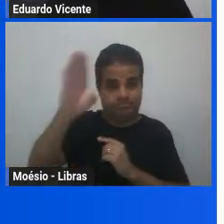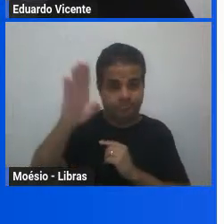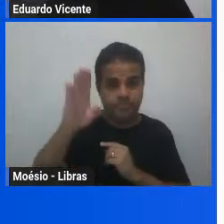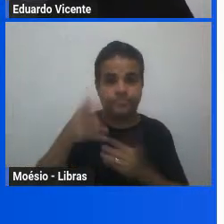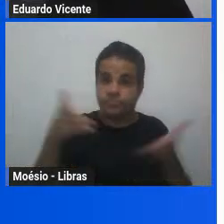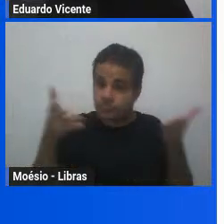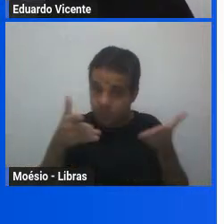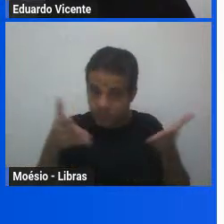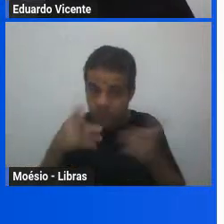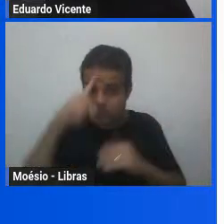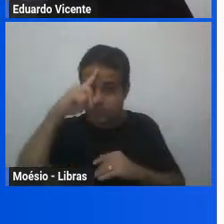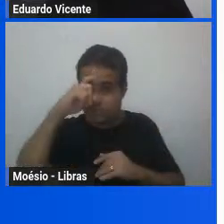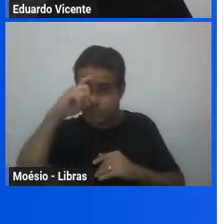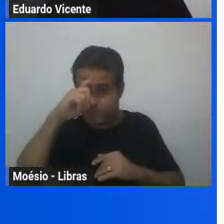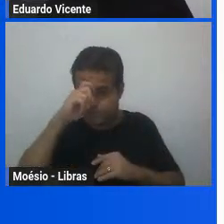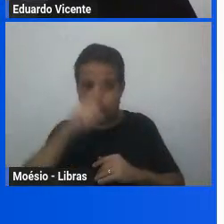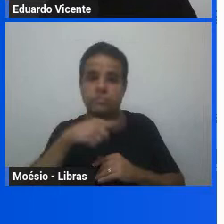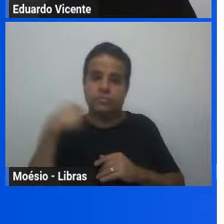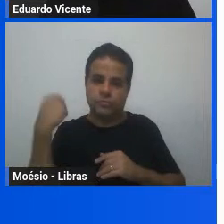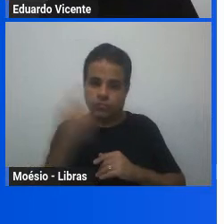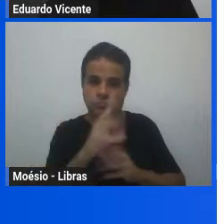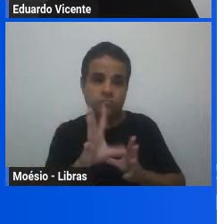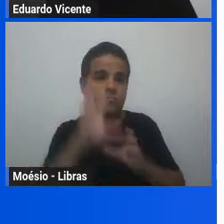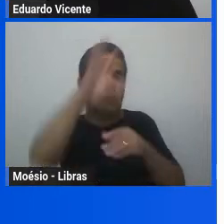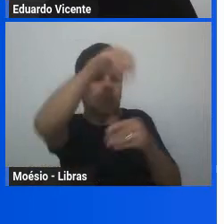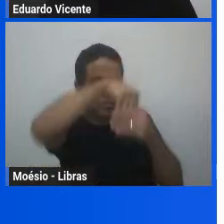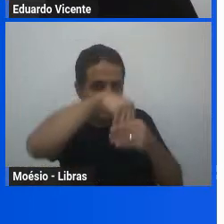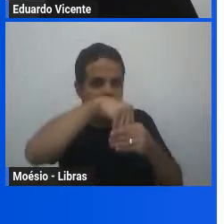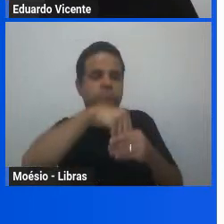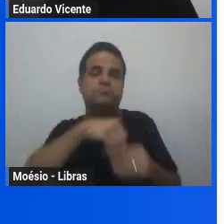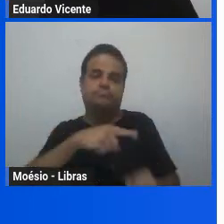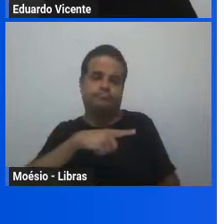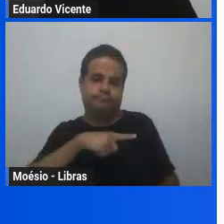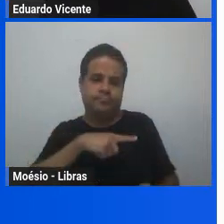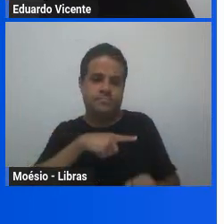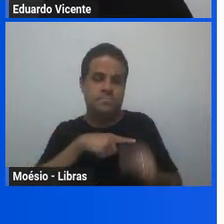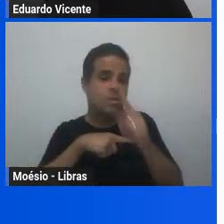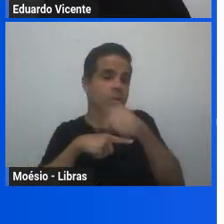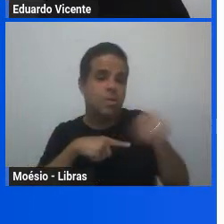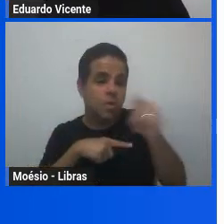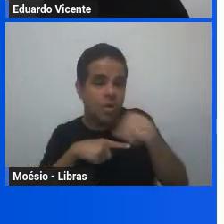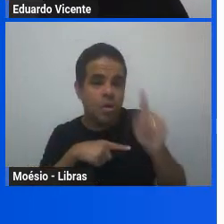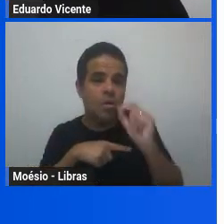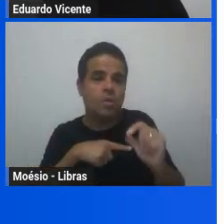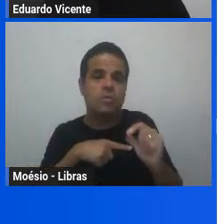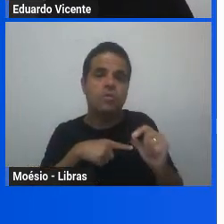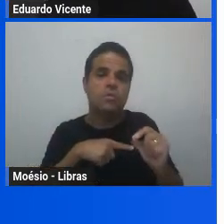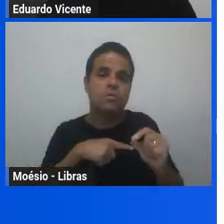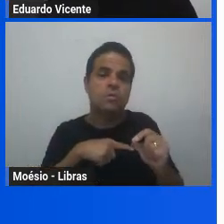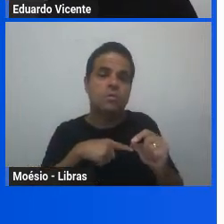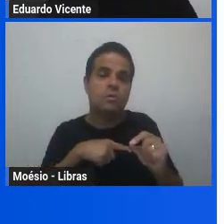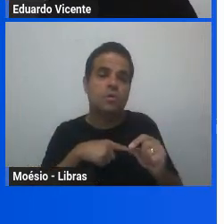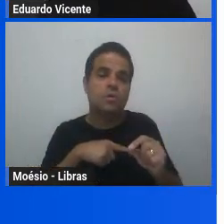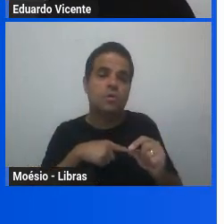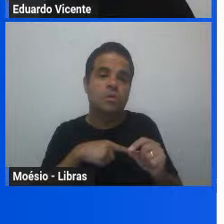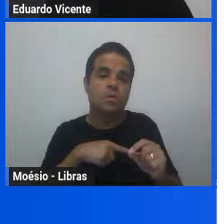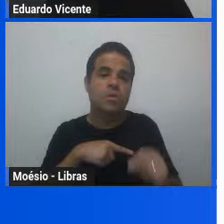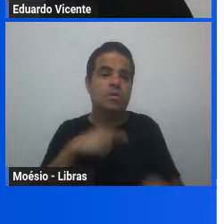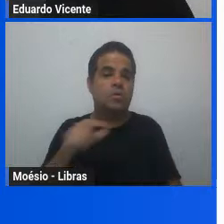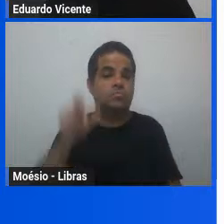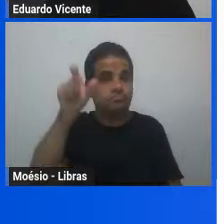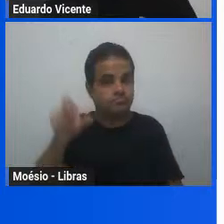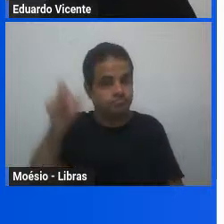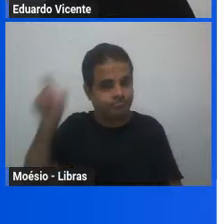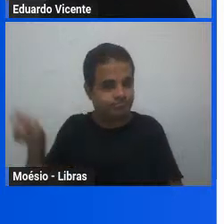os hospitais estão se enquadrando cada vez mais com o paciente TEA, com